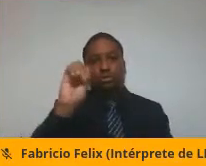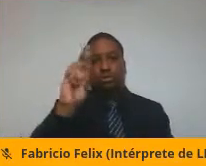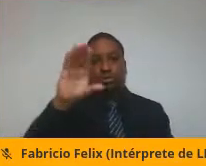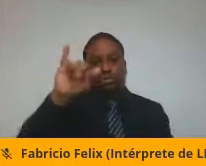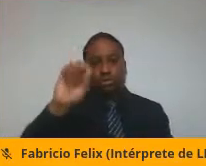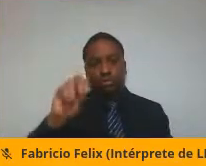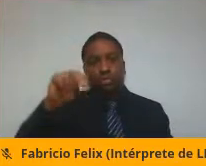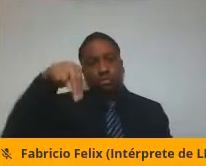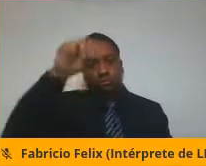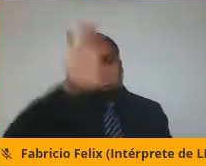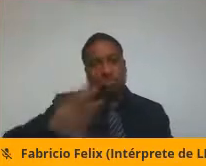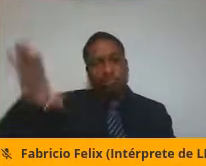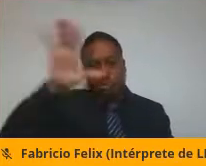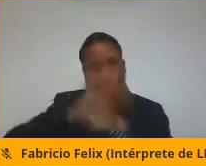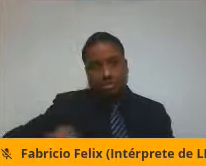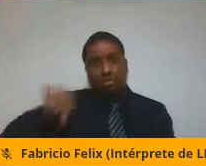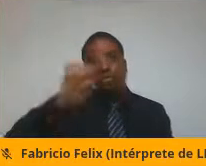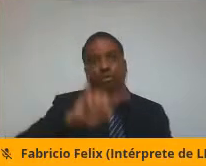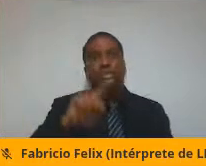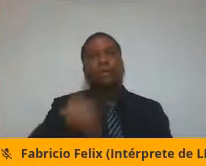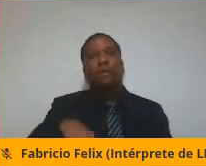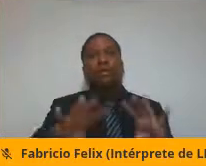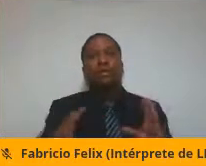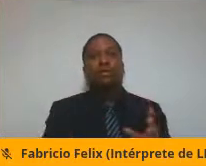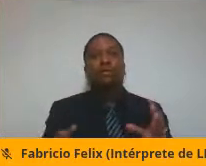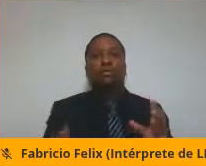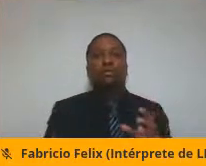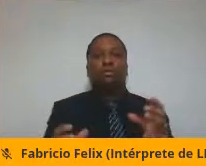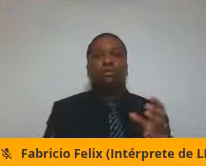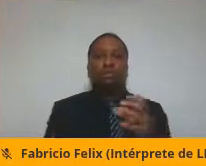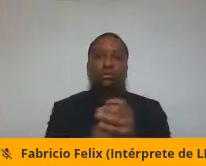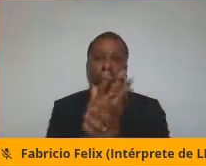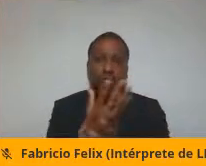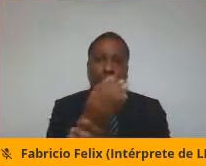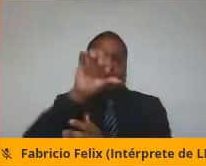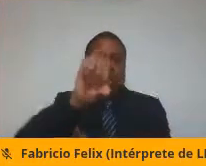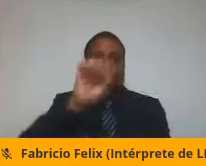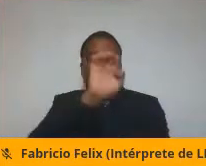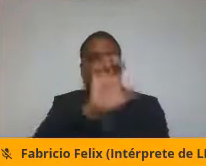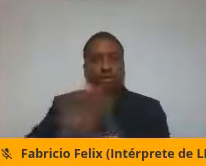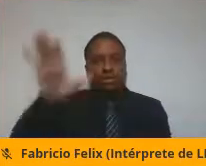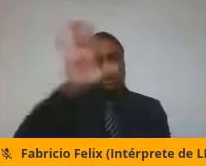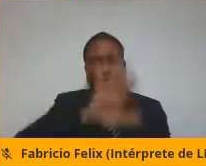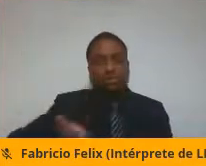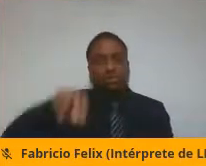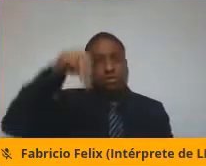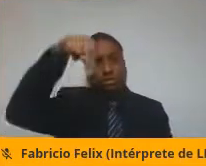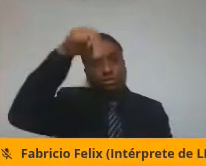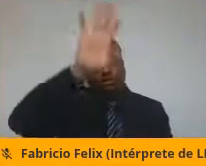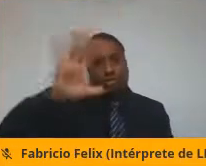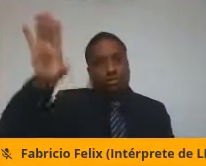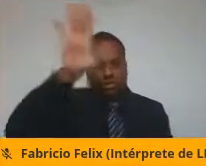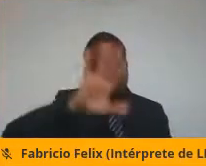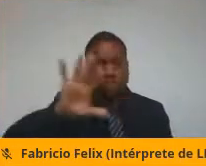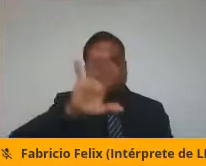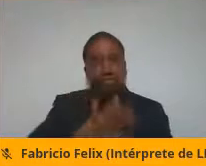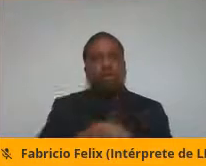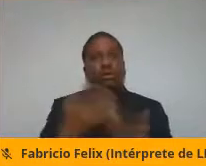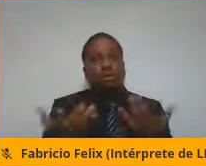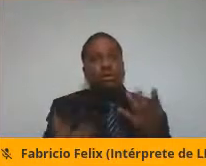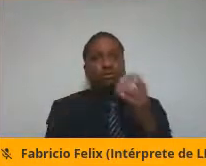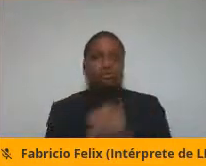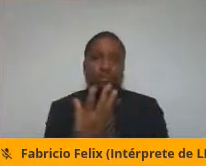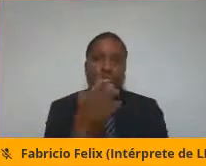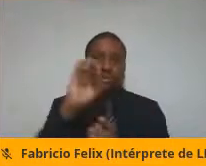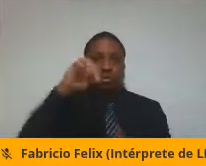governadores dos 9 estados do Nordeste, e eles decidiram que queriam criar um comitê, né, de cientistas que pudesse assessorar